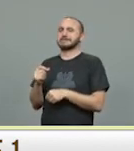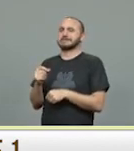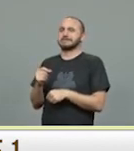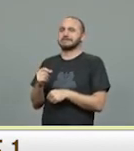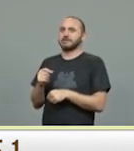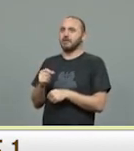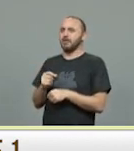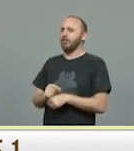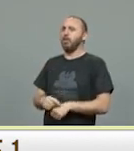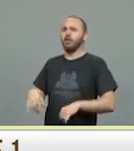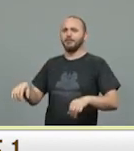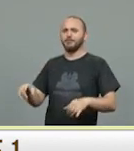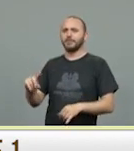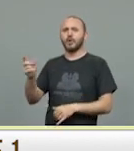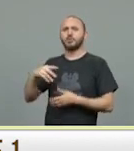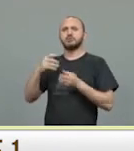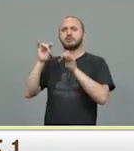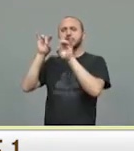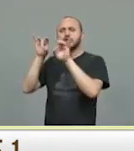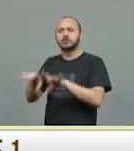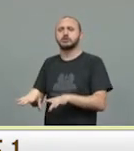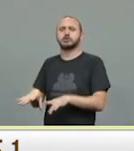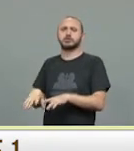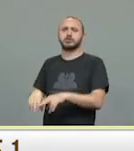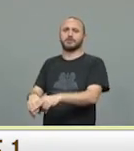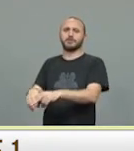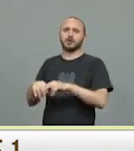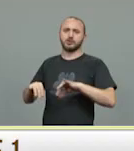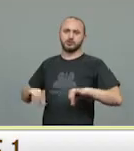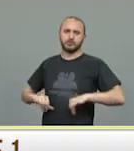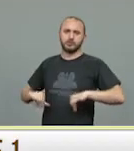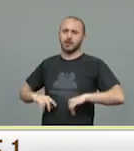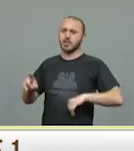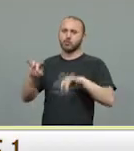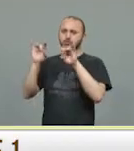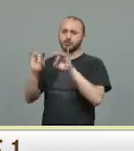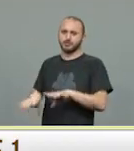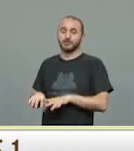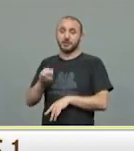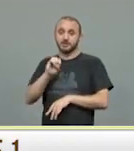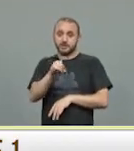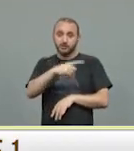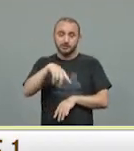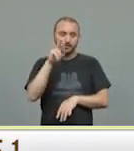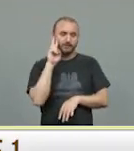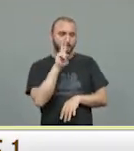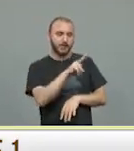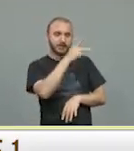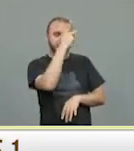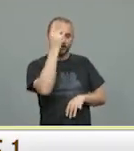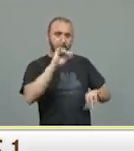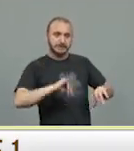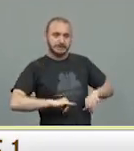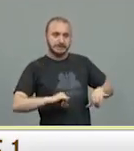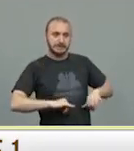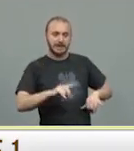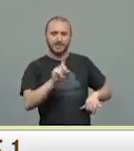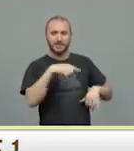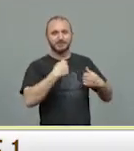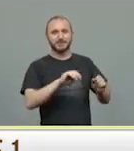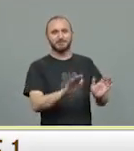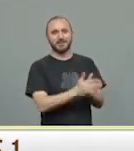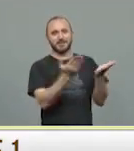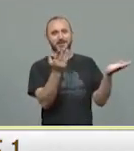das tribulações e das provações. E se você olhar, os mártires não precisam de milagre.